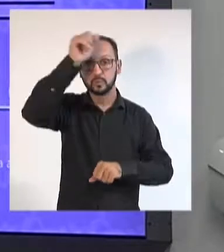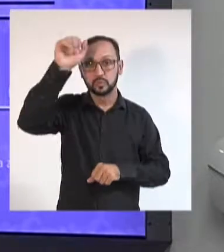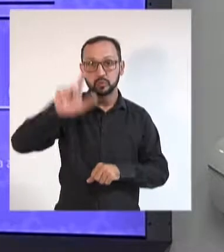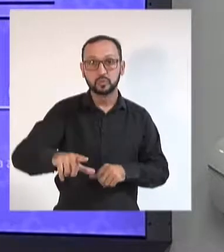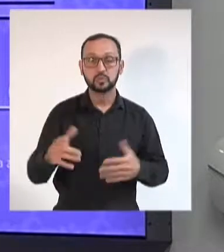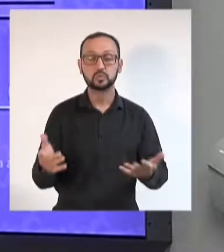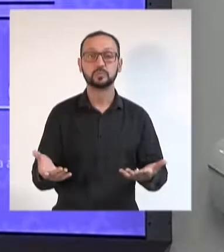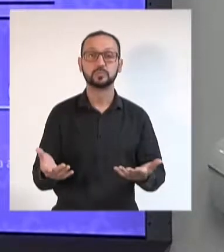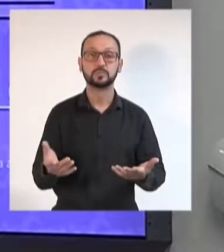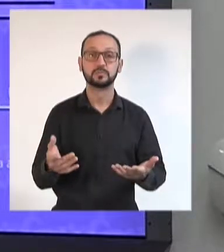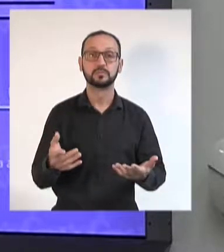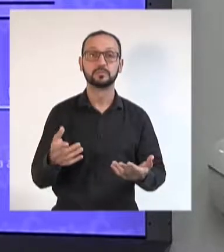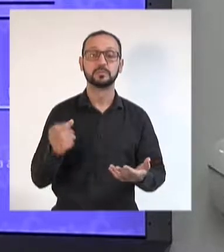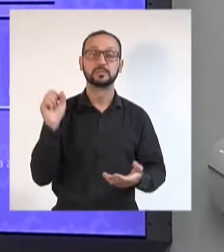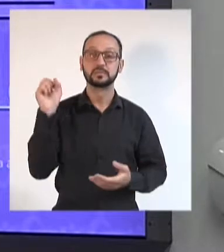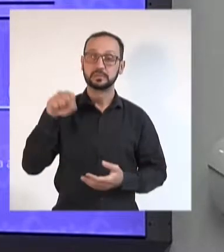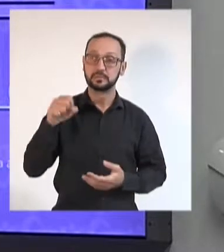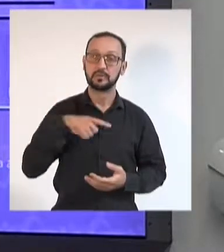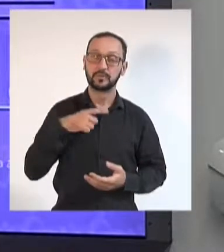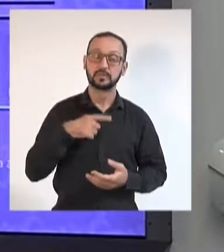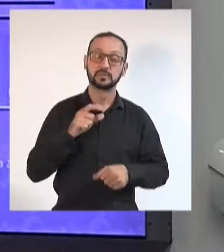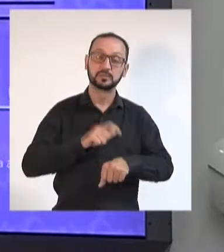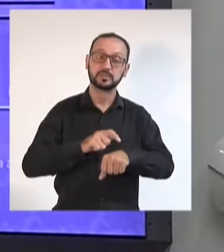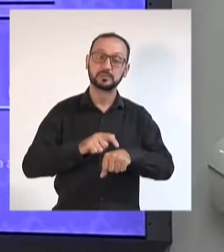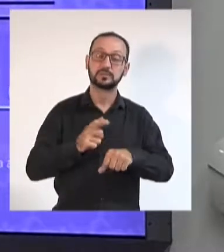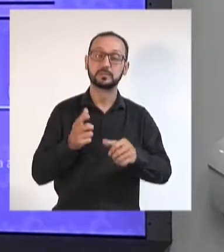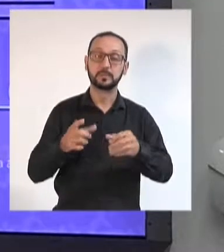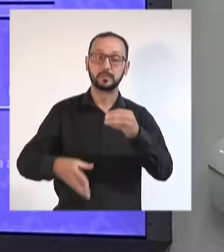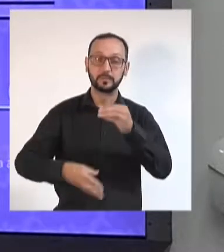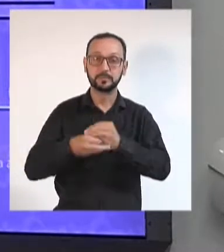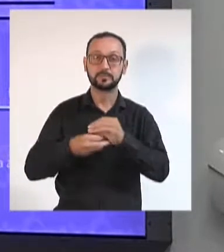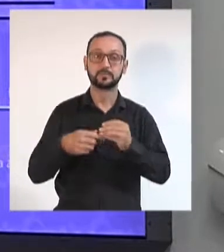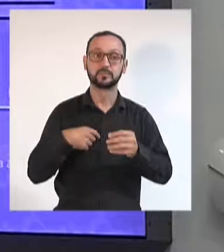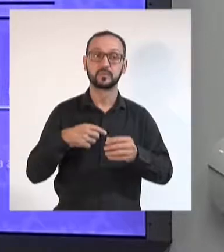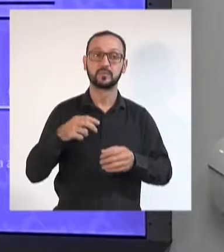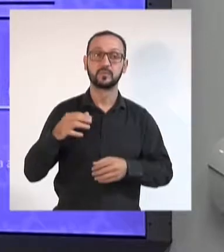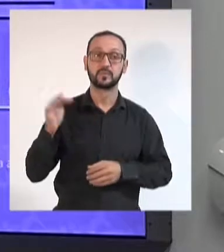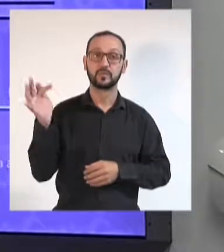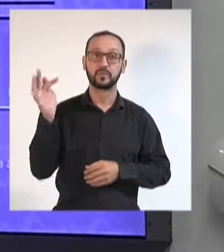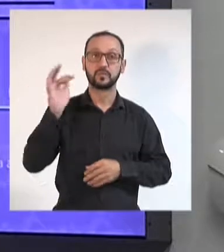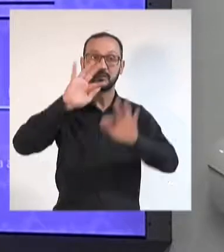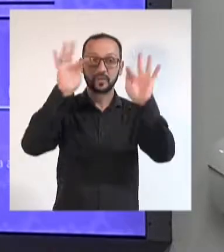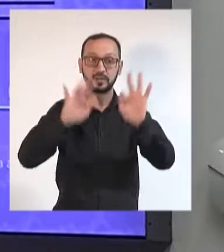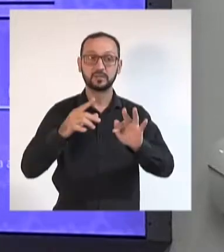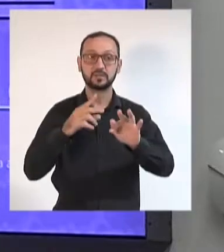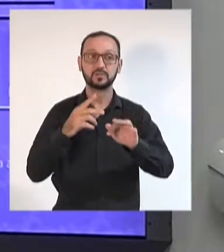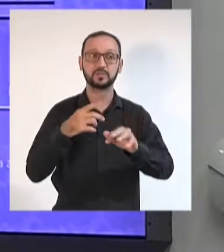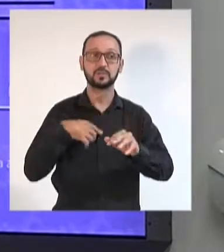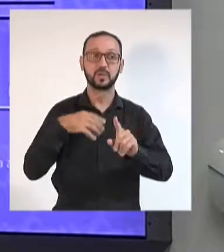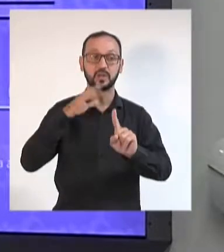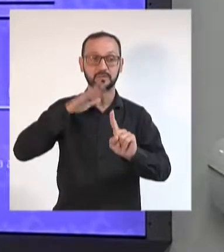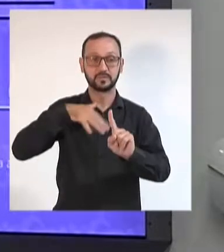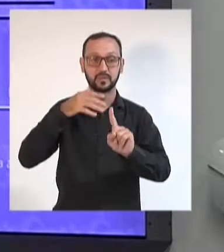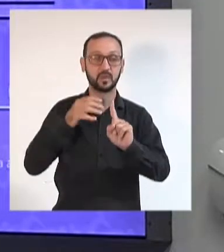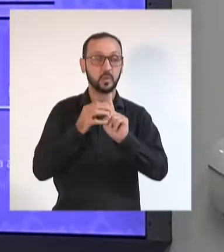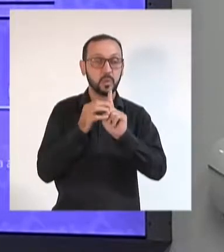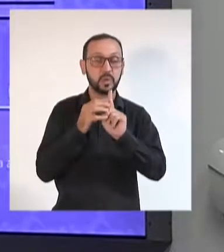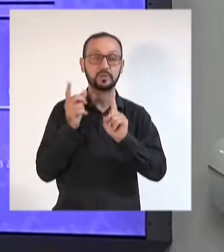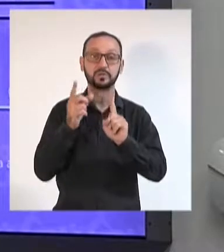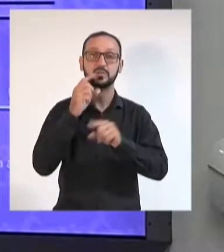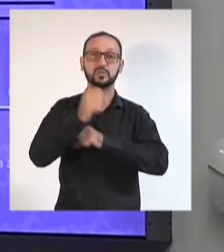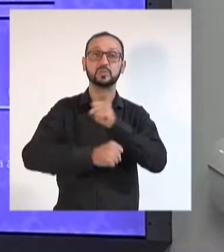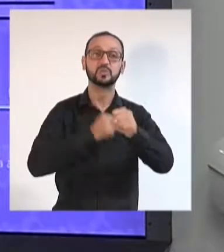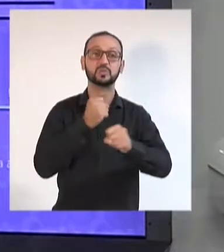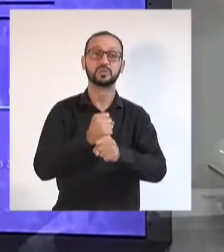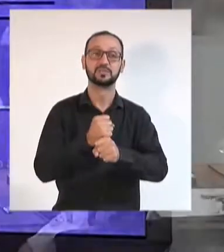Grosso do Sul, vai ser esse elemento. Fico feliz de estar aqui no aniversário de 1 ano, né? Quando a gente tem o filho, a primeira